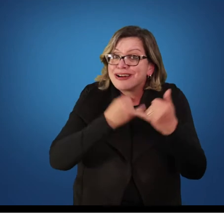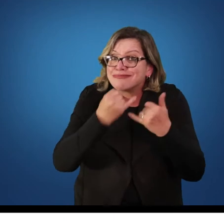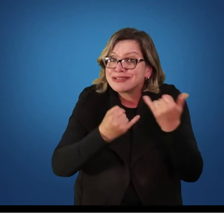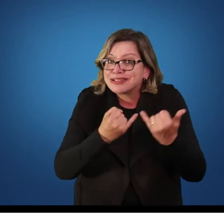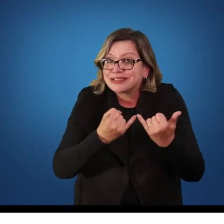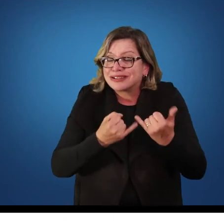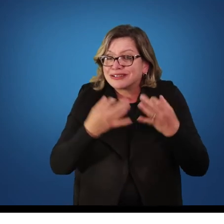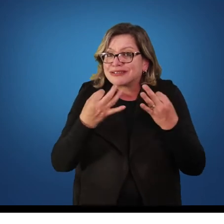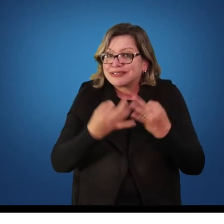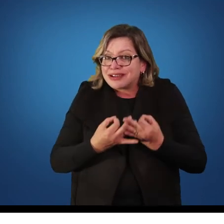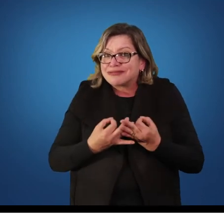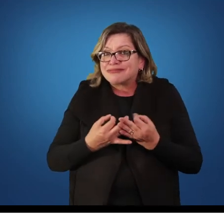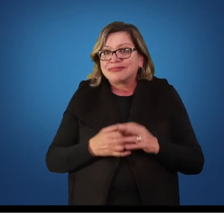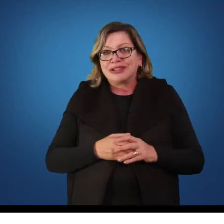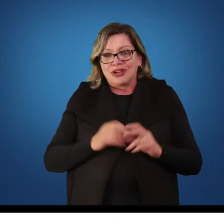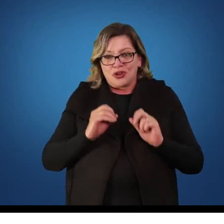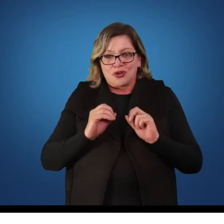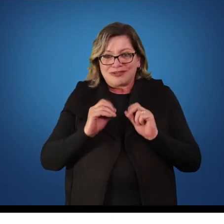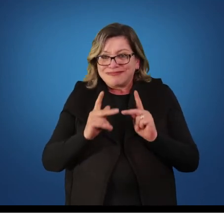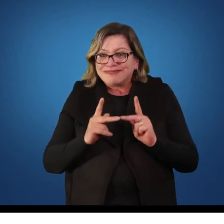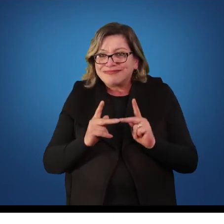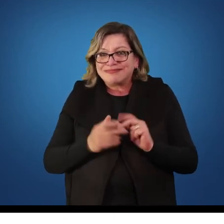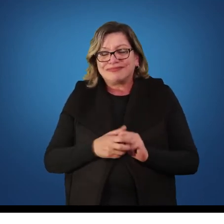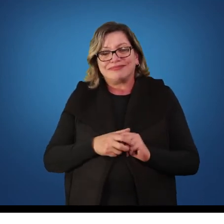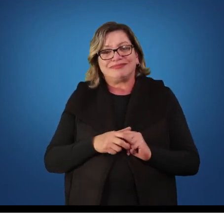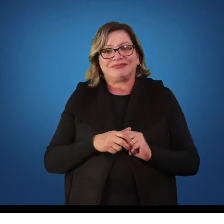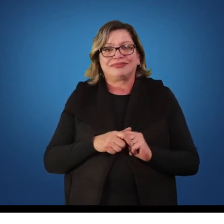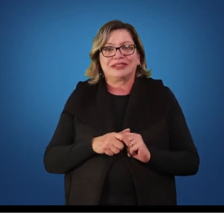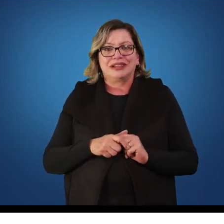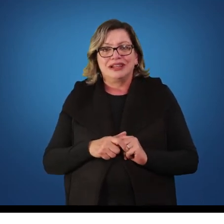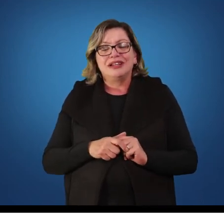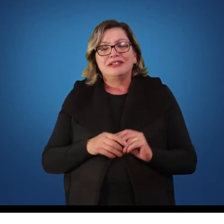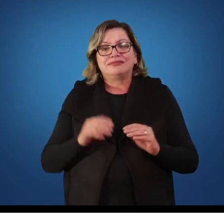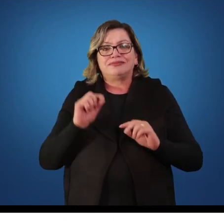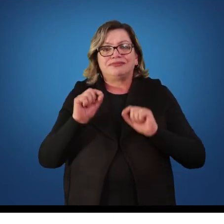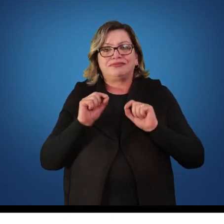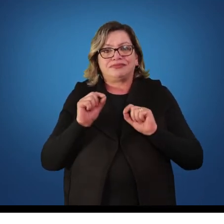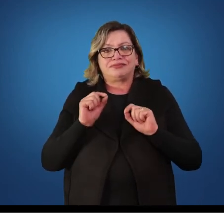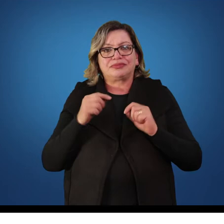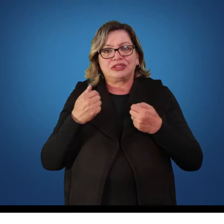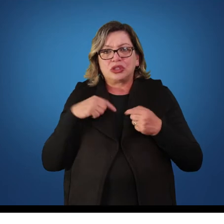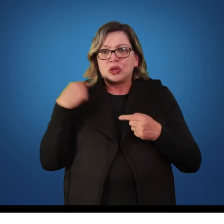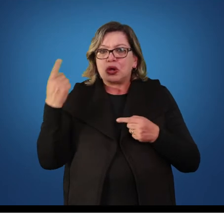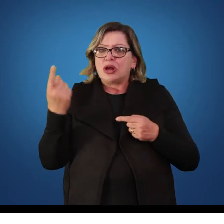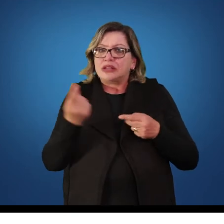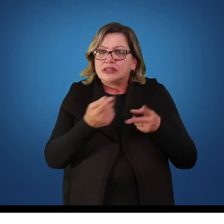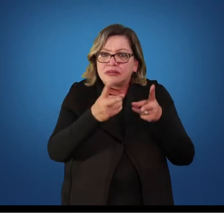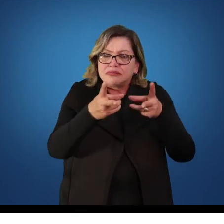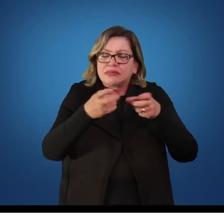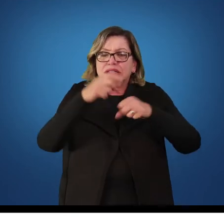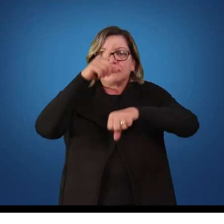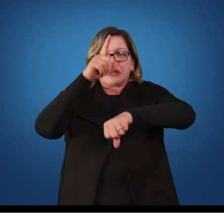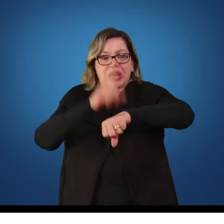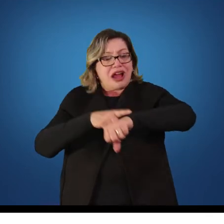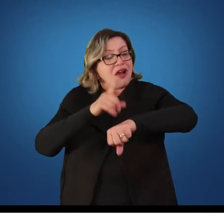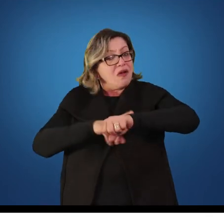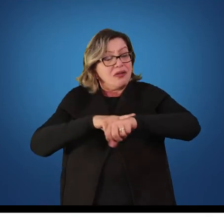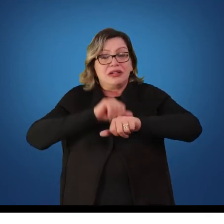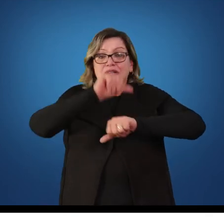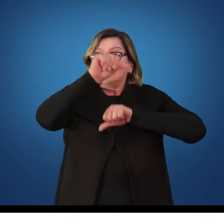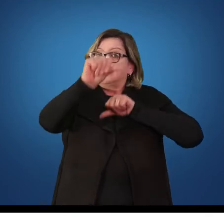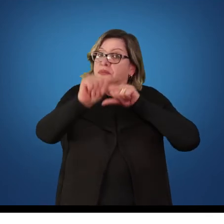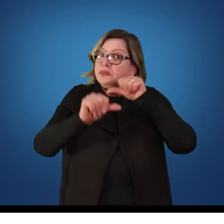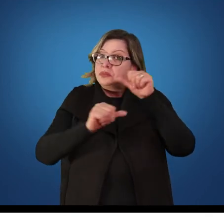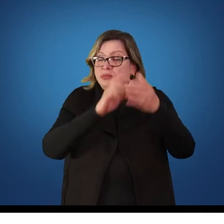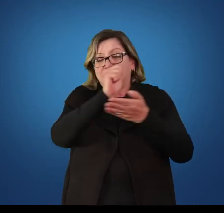certo ok então aí você vai perceber esse momento e vai